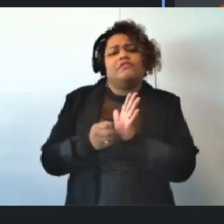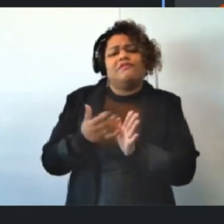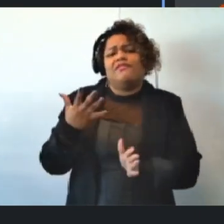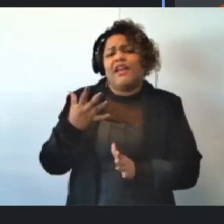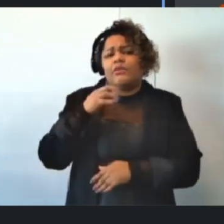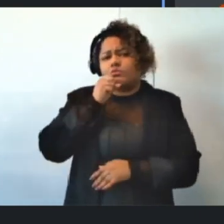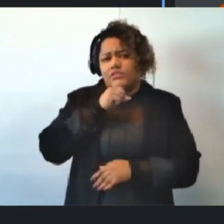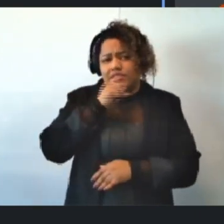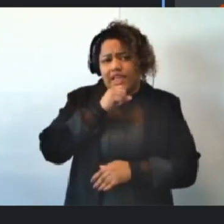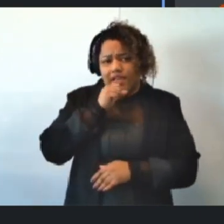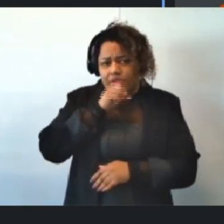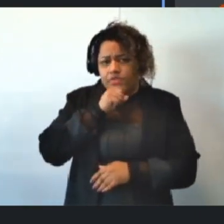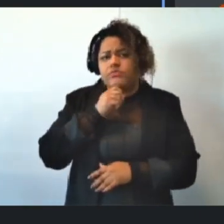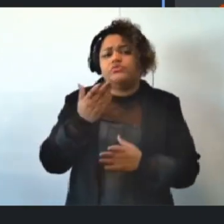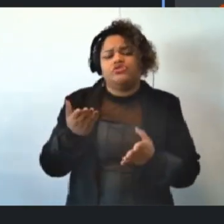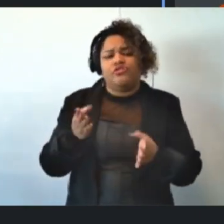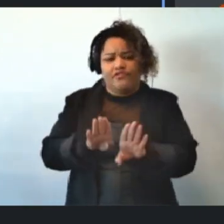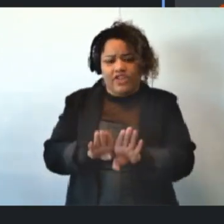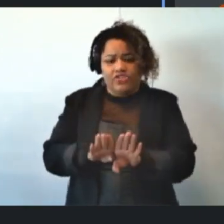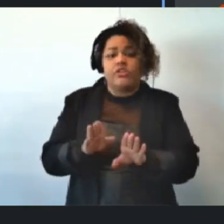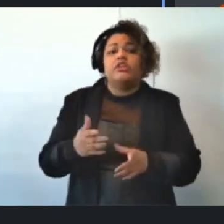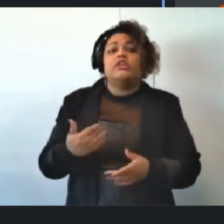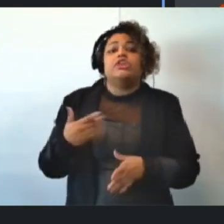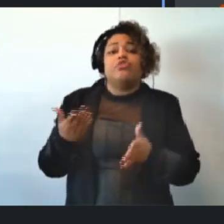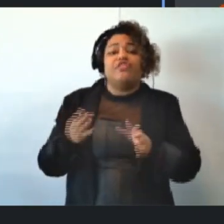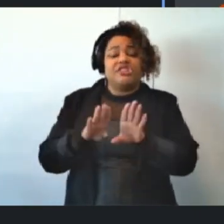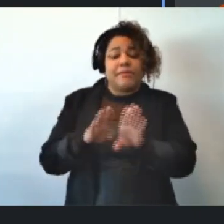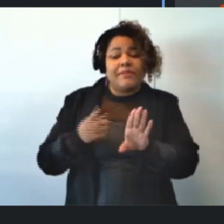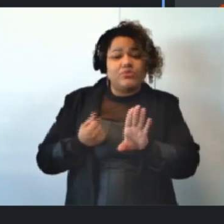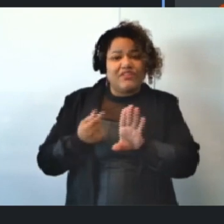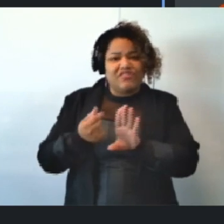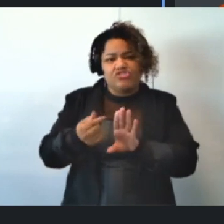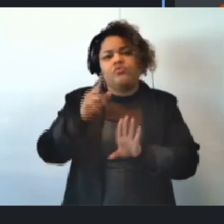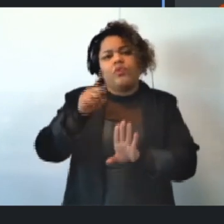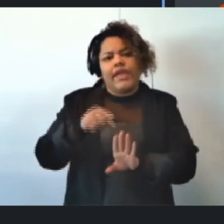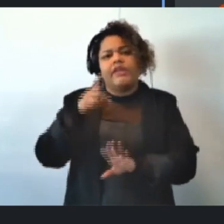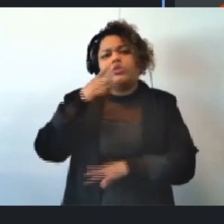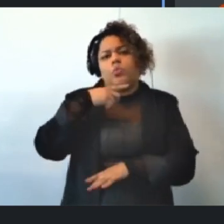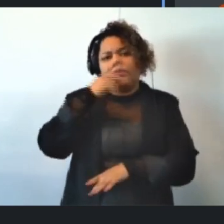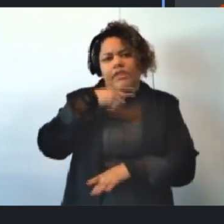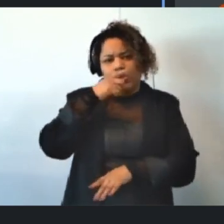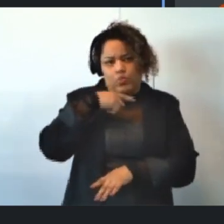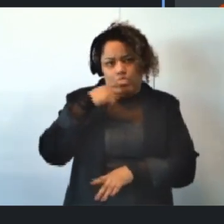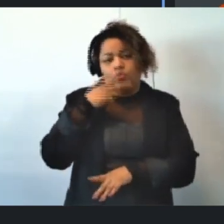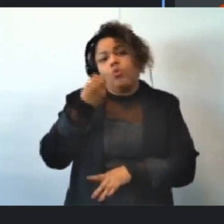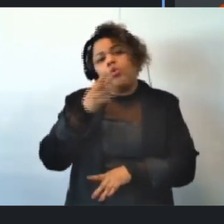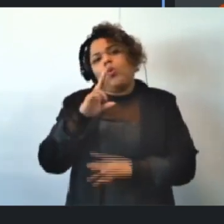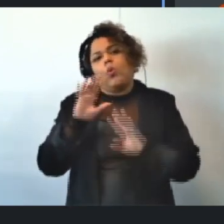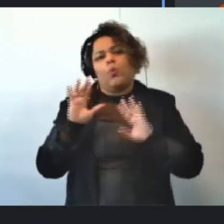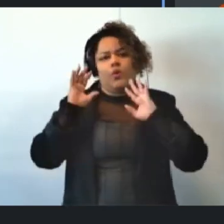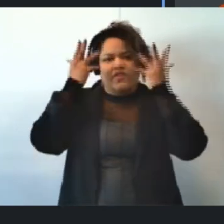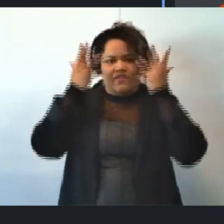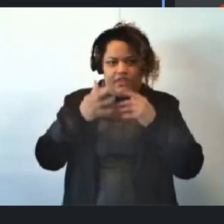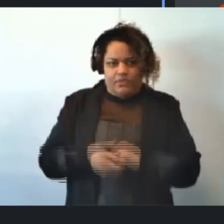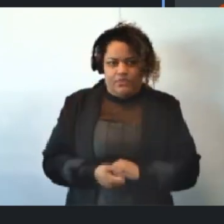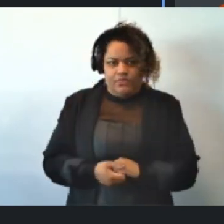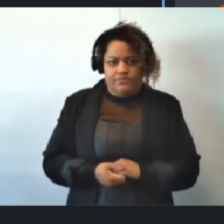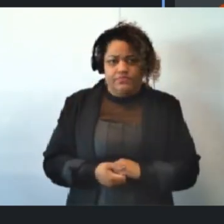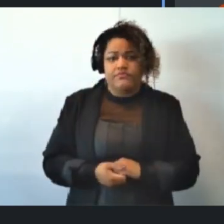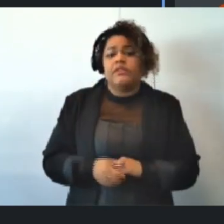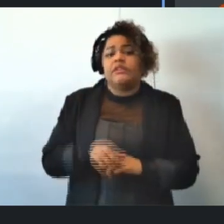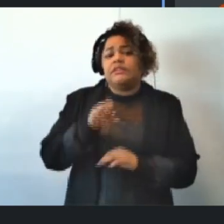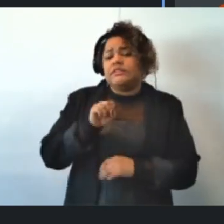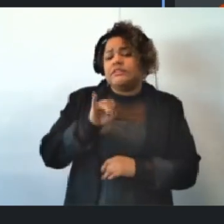e o fechamento definitivo mesmo acontece no domingo, onde tem um evento. Bom, eu acho que a Silva Ortiz, ela não interfere